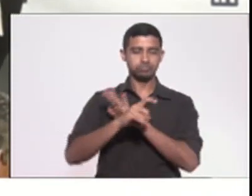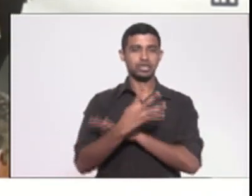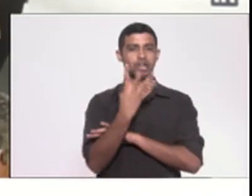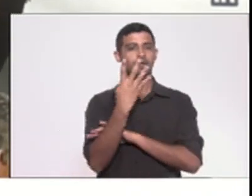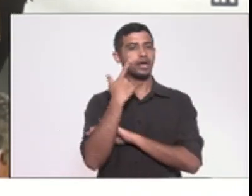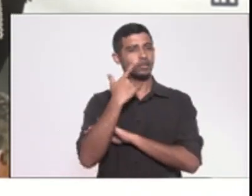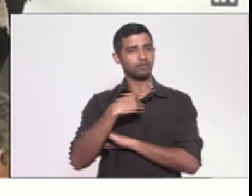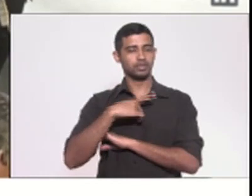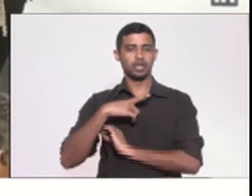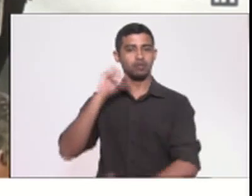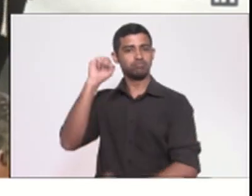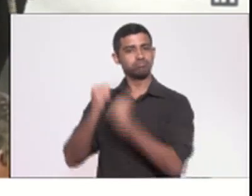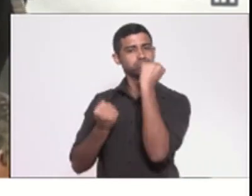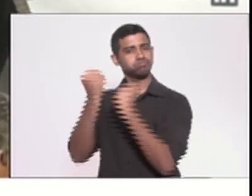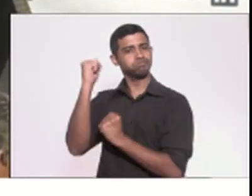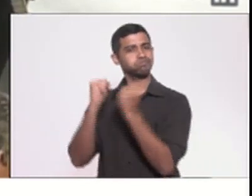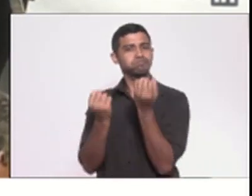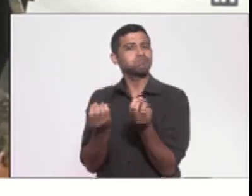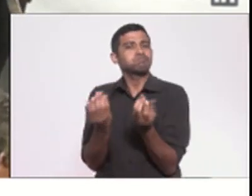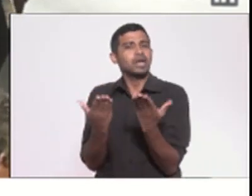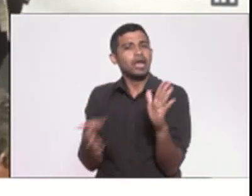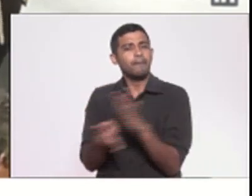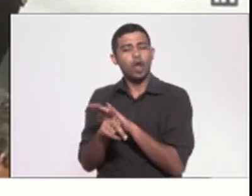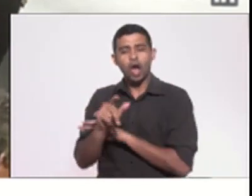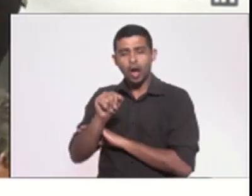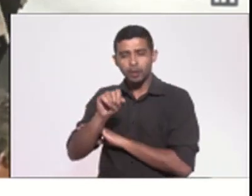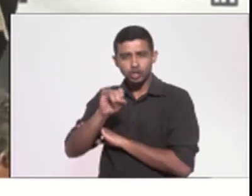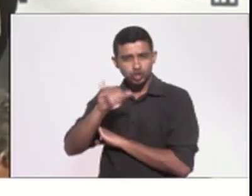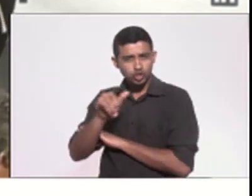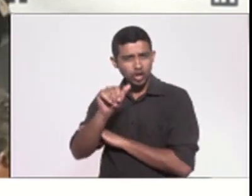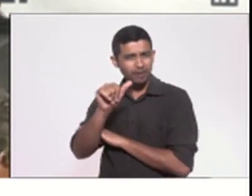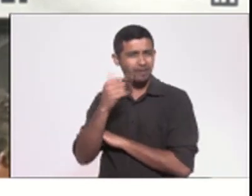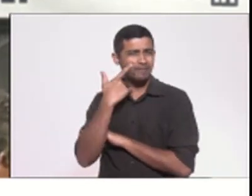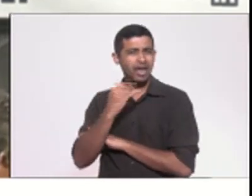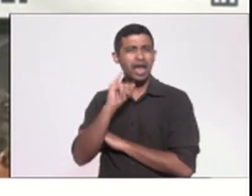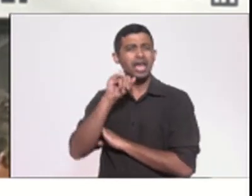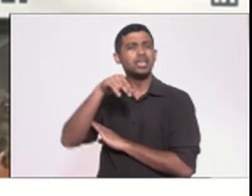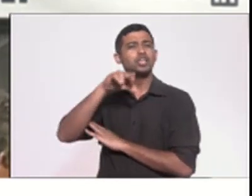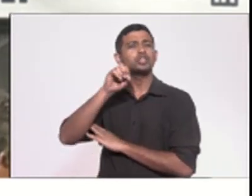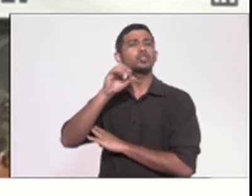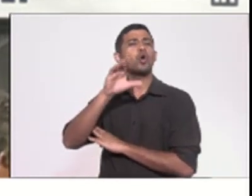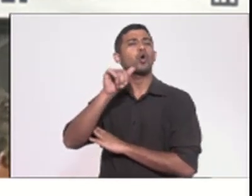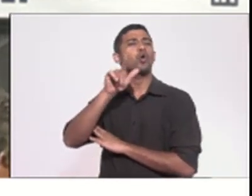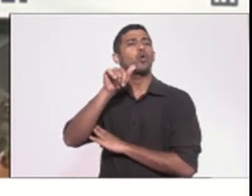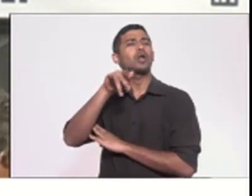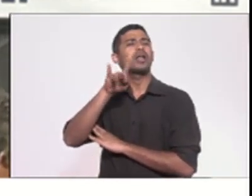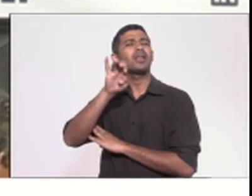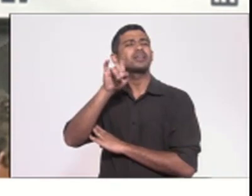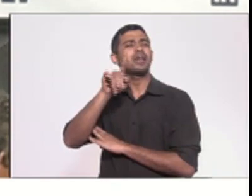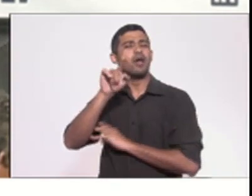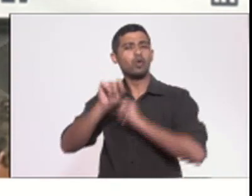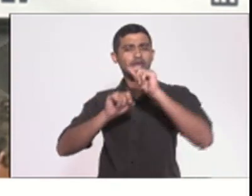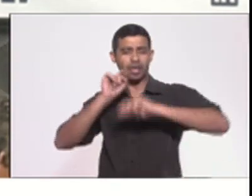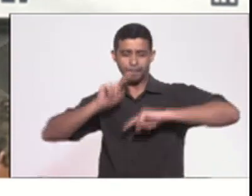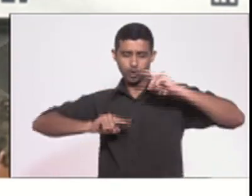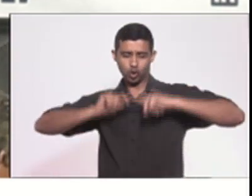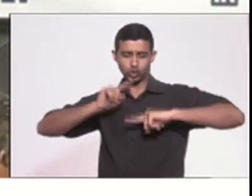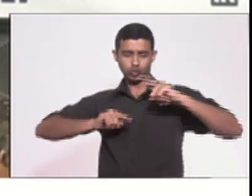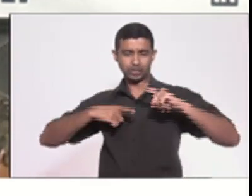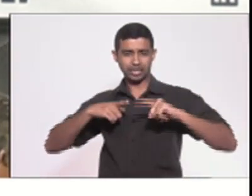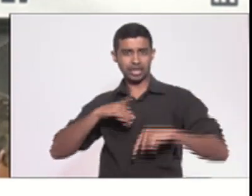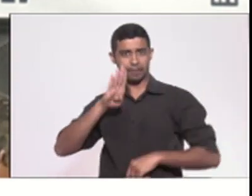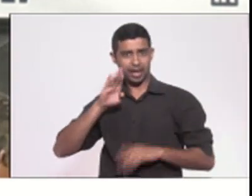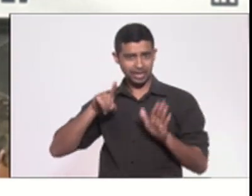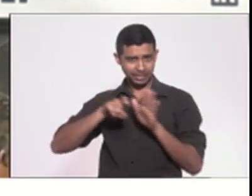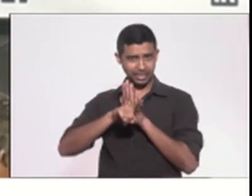né, os inoculantes para a soja. O que é o inoculante? É um produto formulado que contém essa bactéria e é aplicado